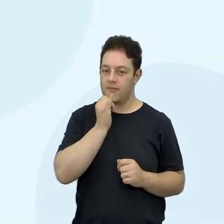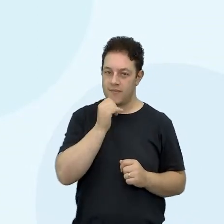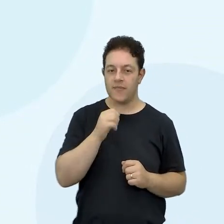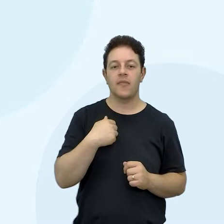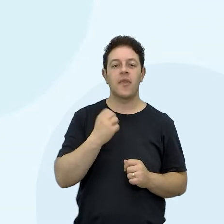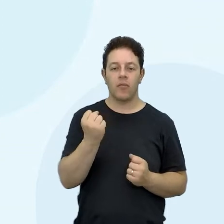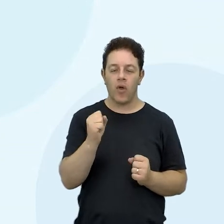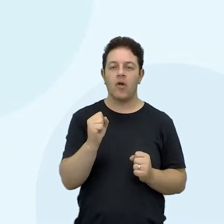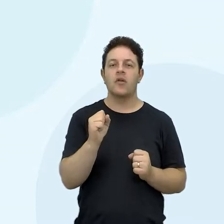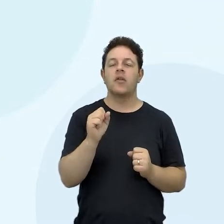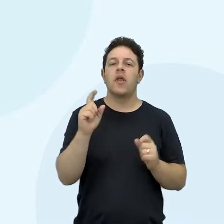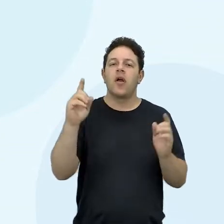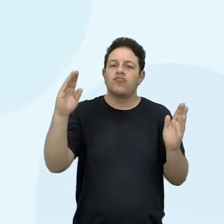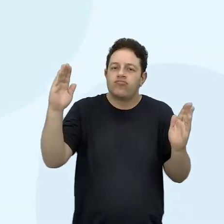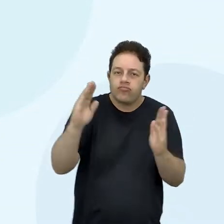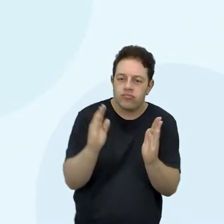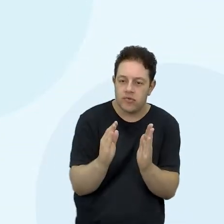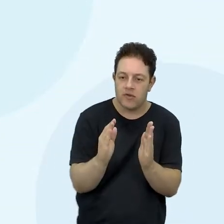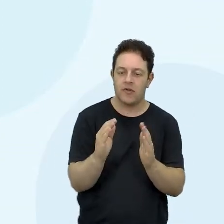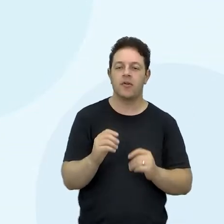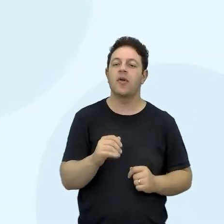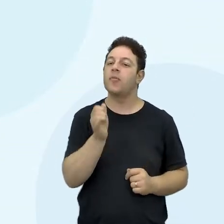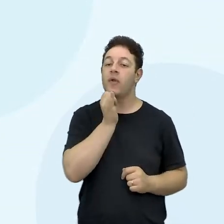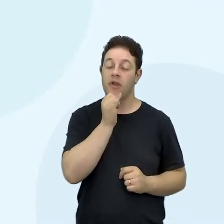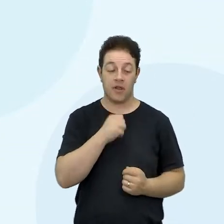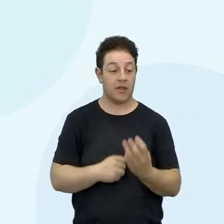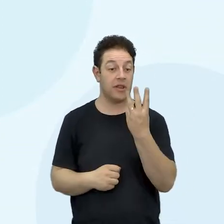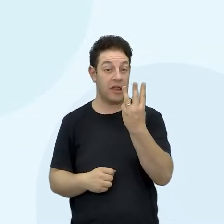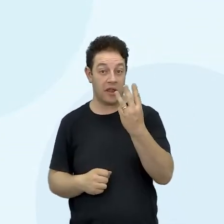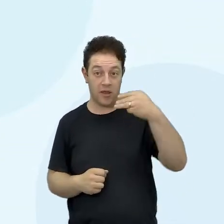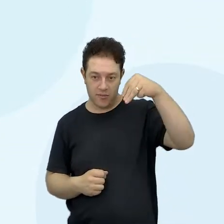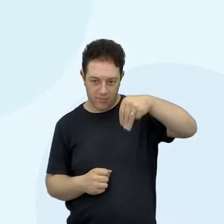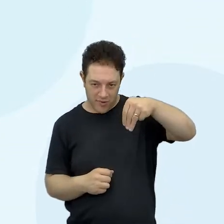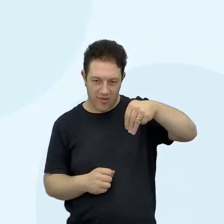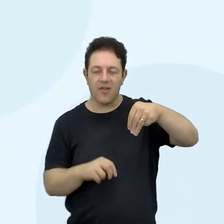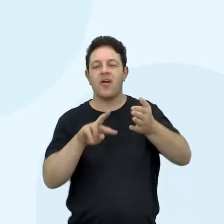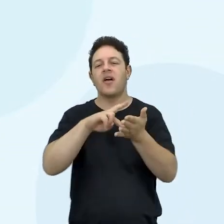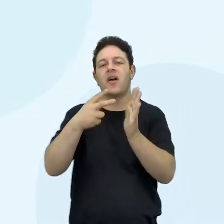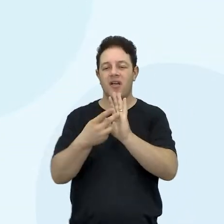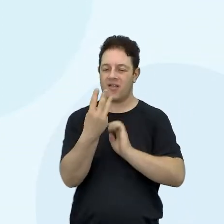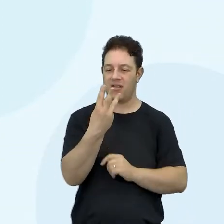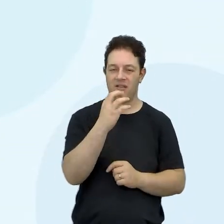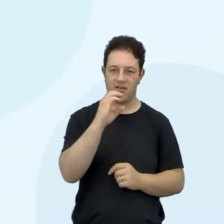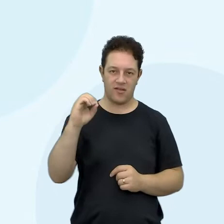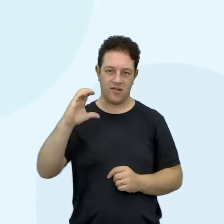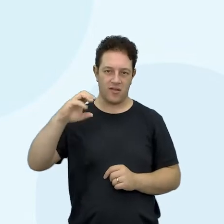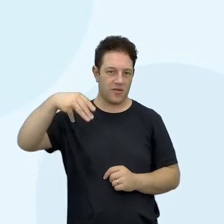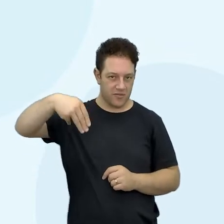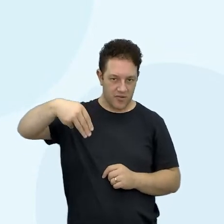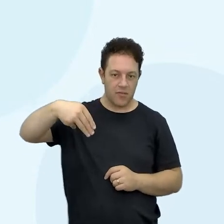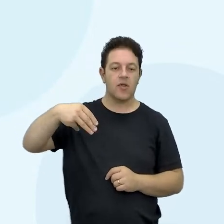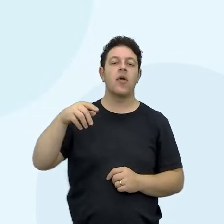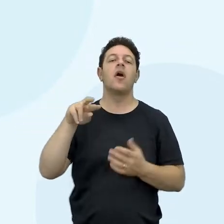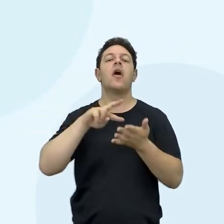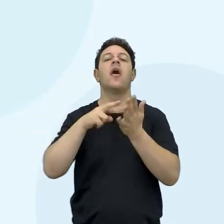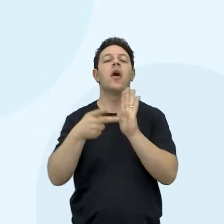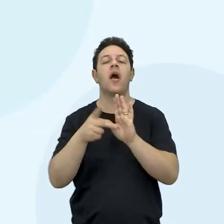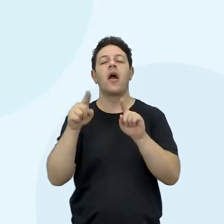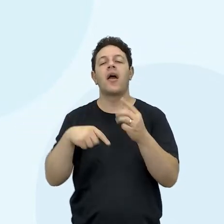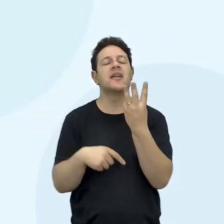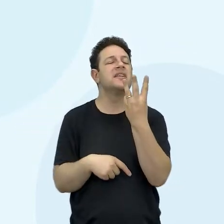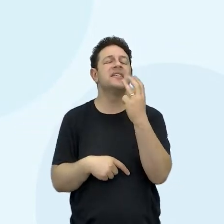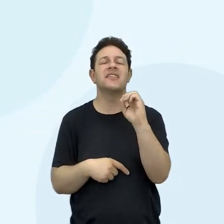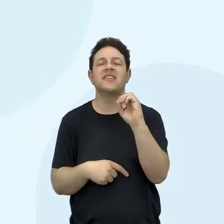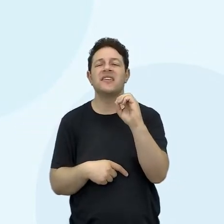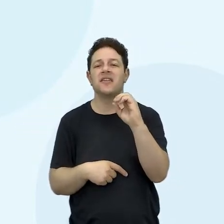escala de redução. Então, 3 metros para mim, que é 300 centímetros, no meu desenho vai ser 30 centímetros,